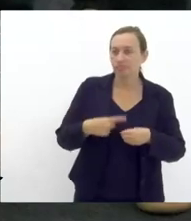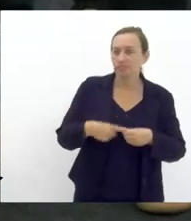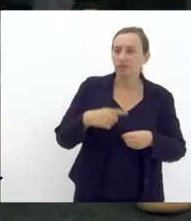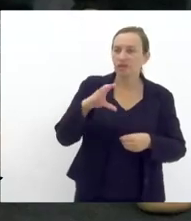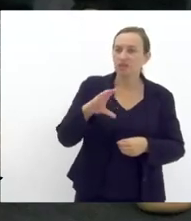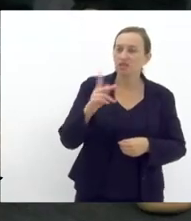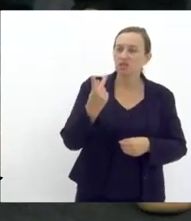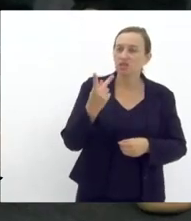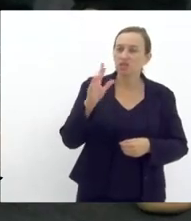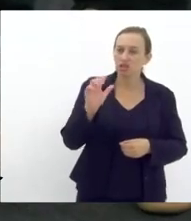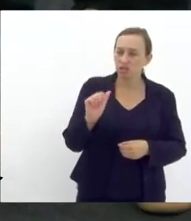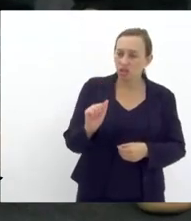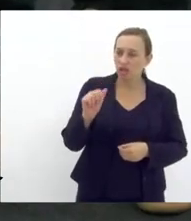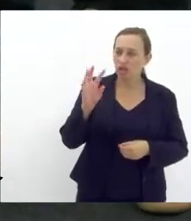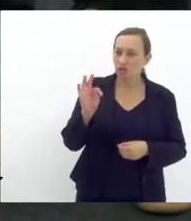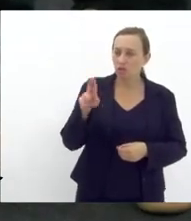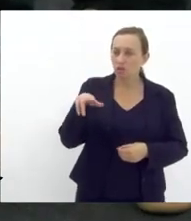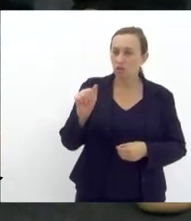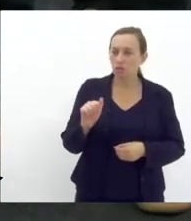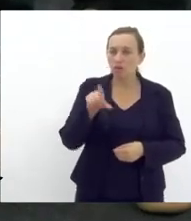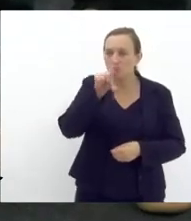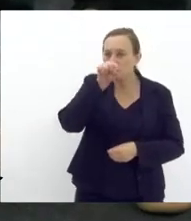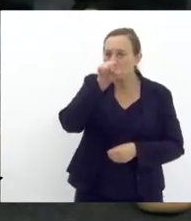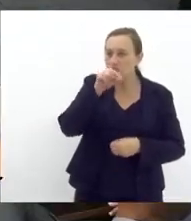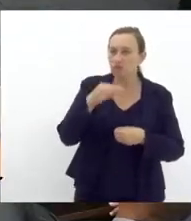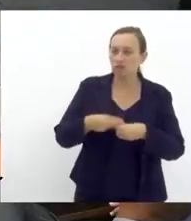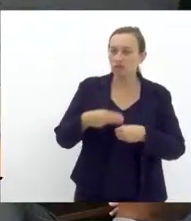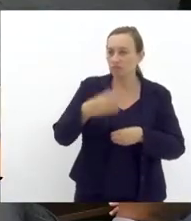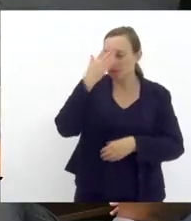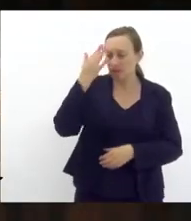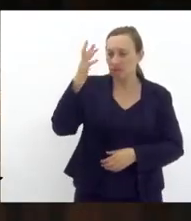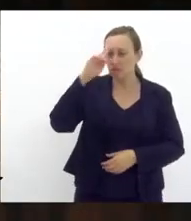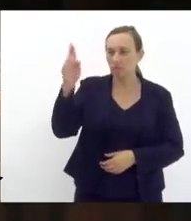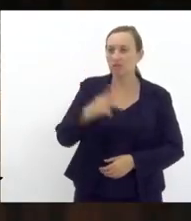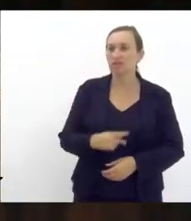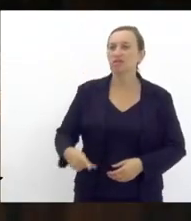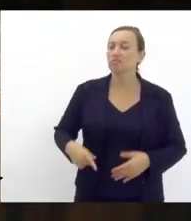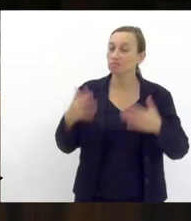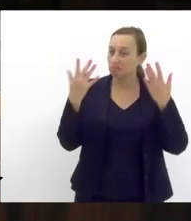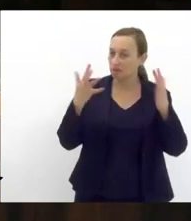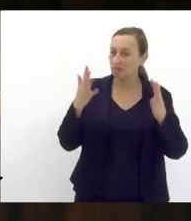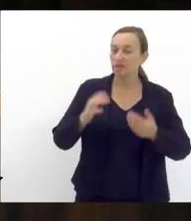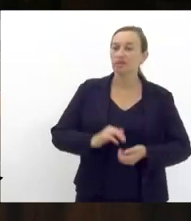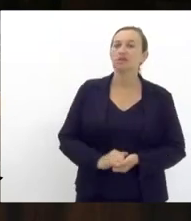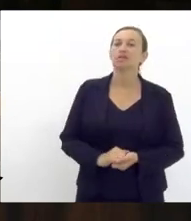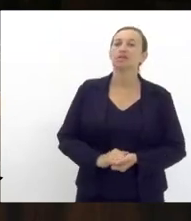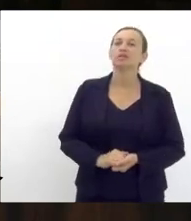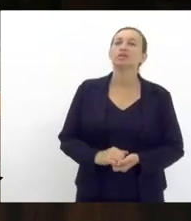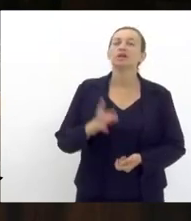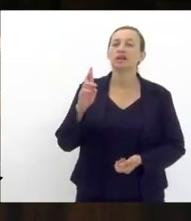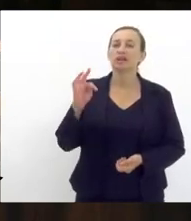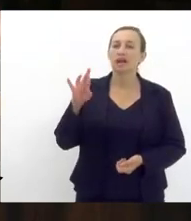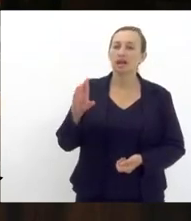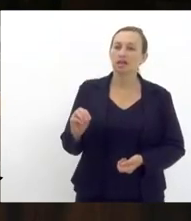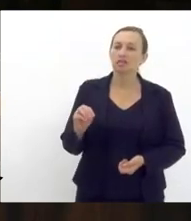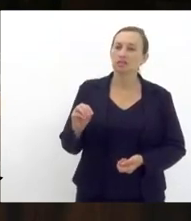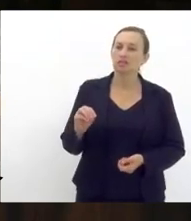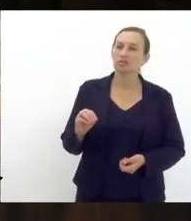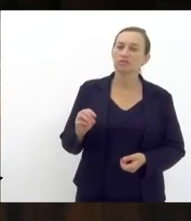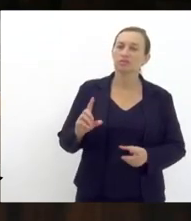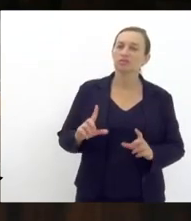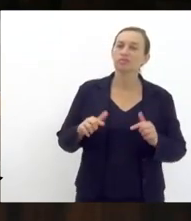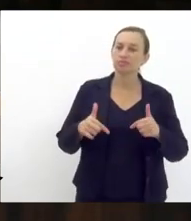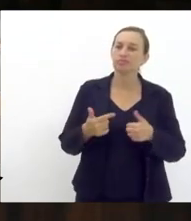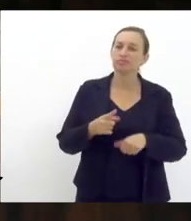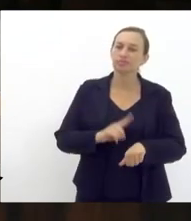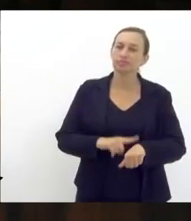chatuta Chatuba do nosso município de Mesquita Obrigado Presidente Parabéns aí Renato Machado tá Pelas atitudes